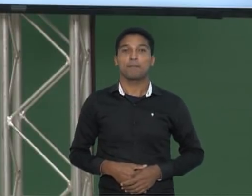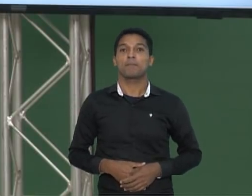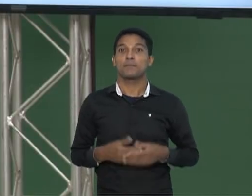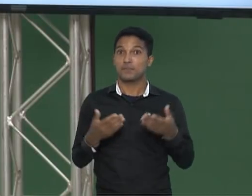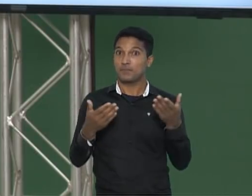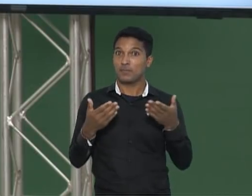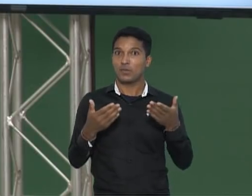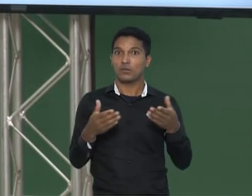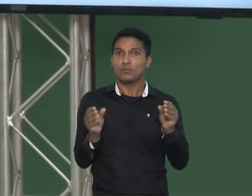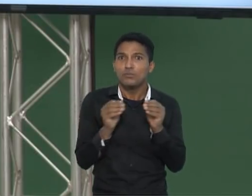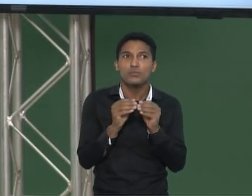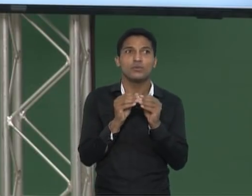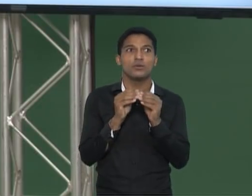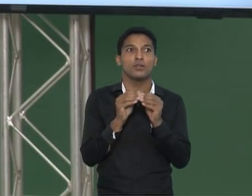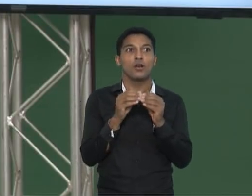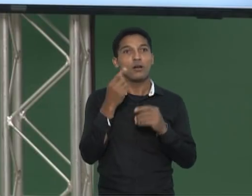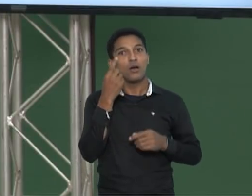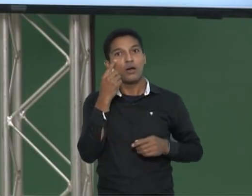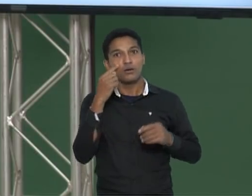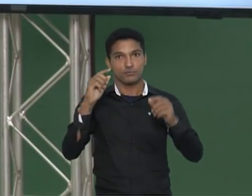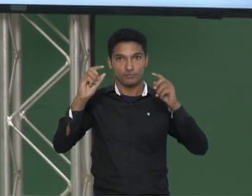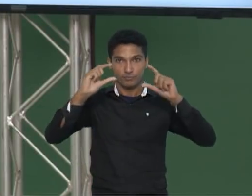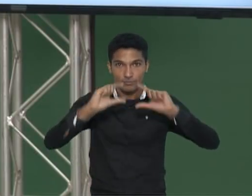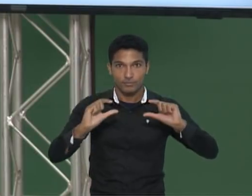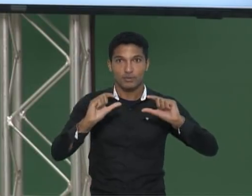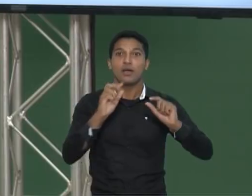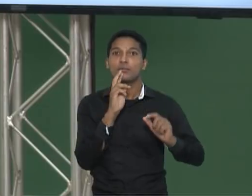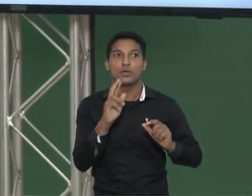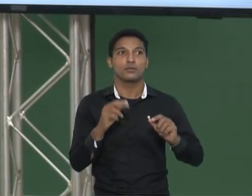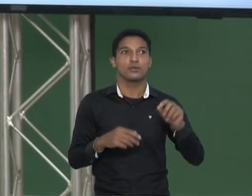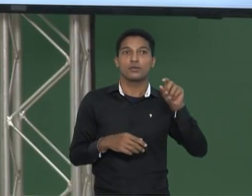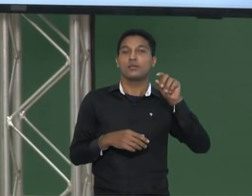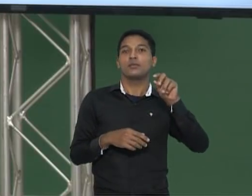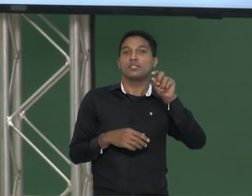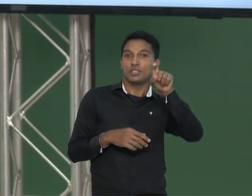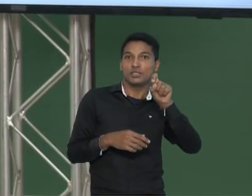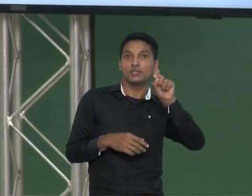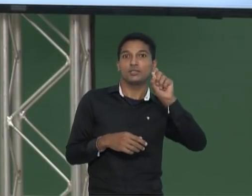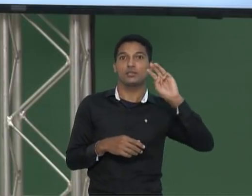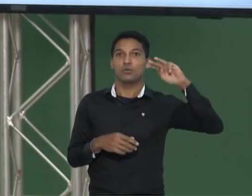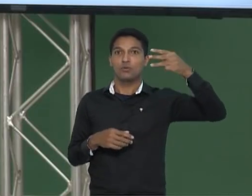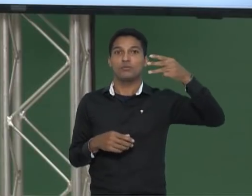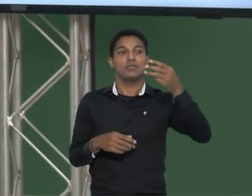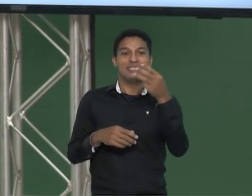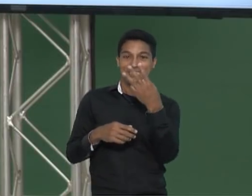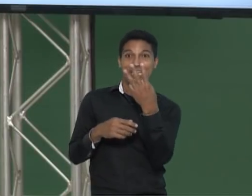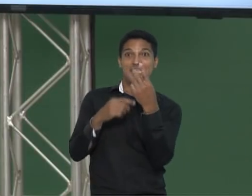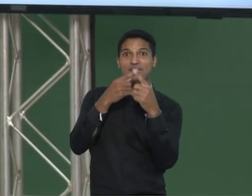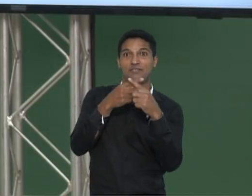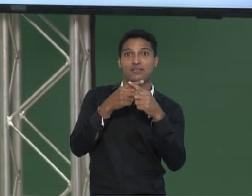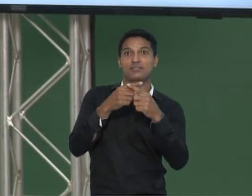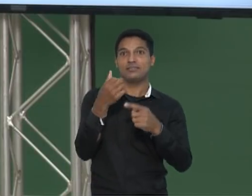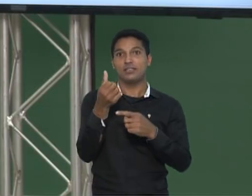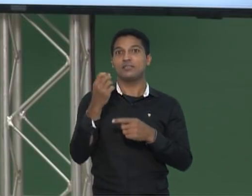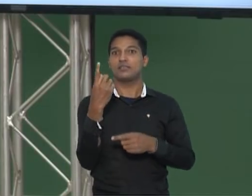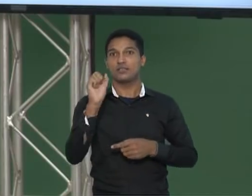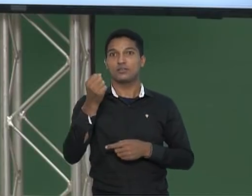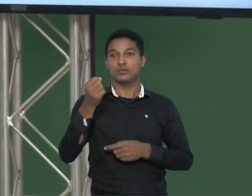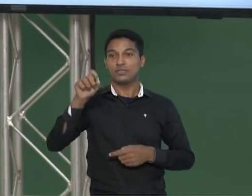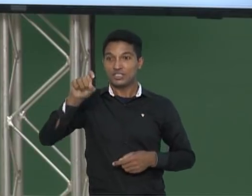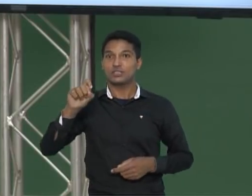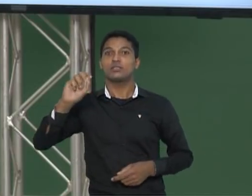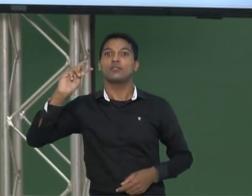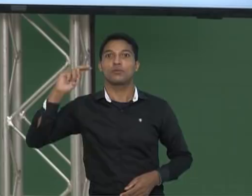Agora, simplificando, né? Chegamos à nossa resposta. X ao cubo, 3 vezes 6, 18, x ao